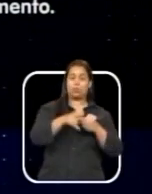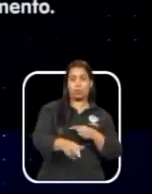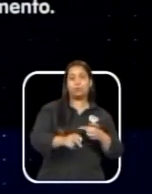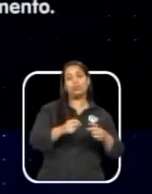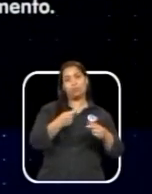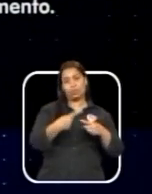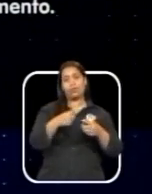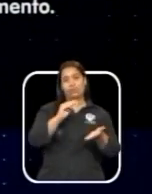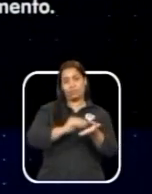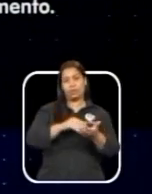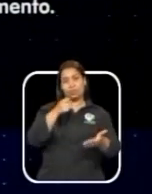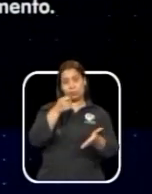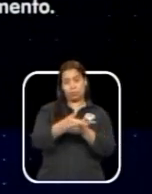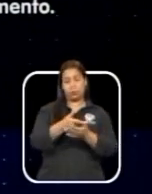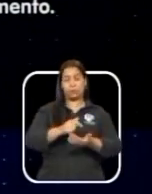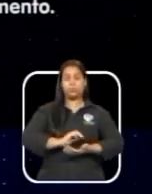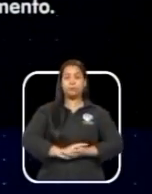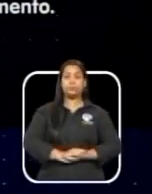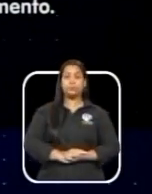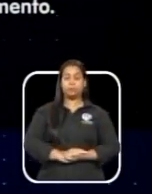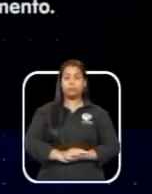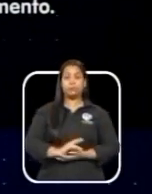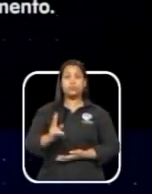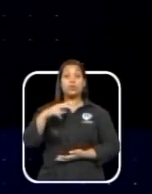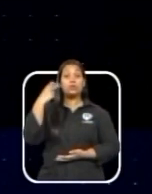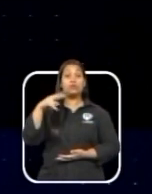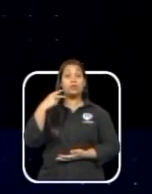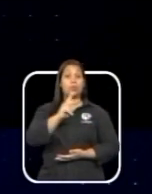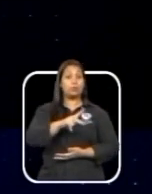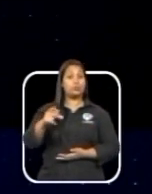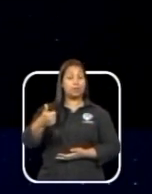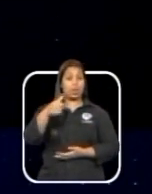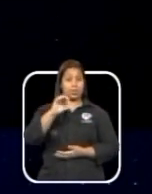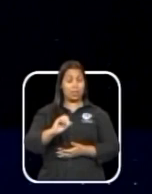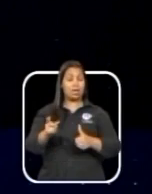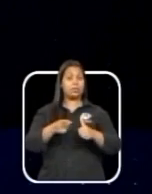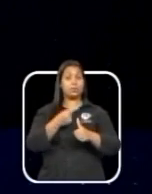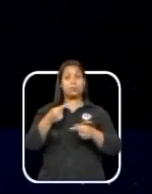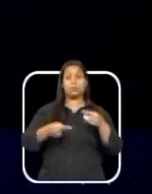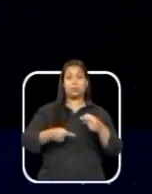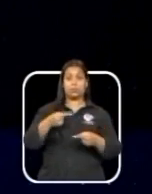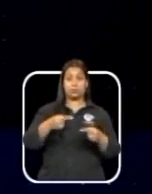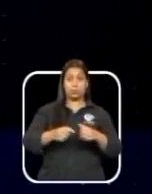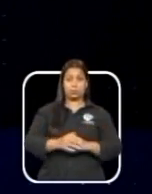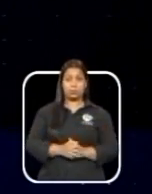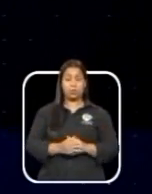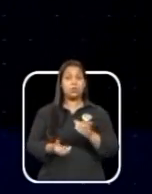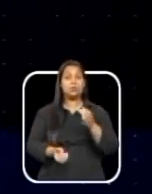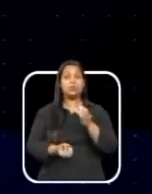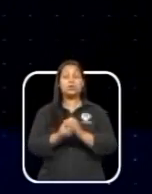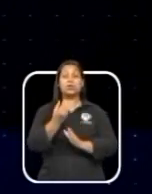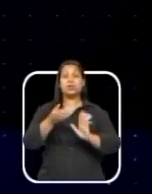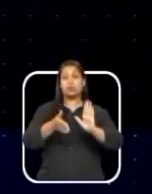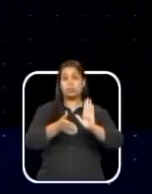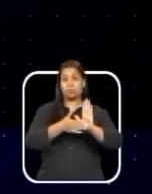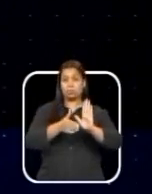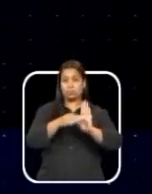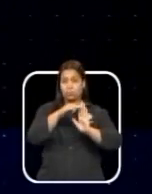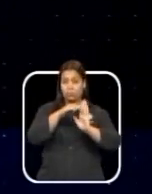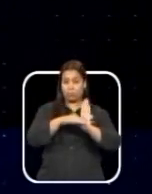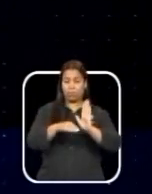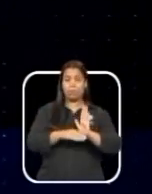por inadimplência. De Diego Mafus, em primeira discussão, que cria o Plano